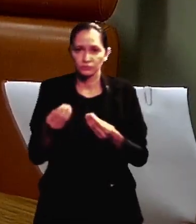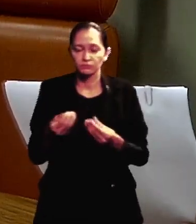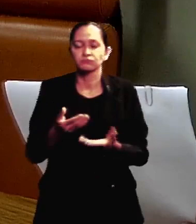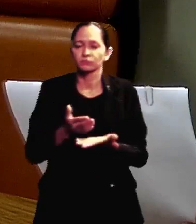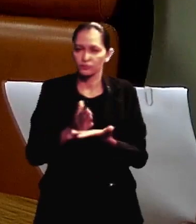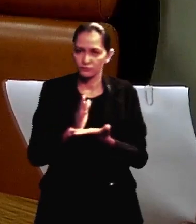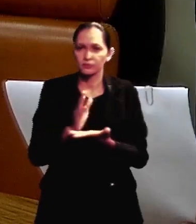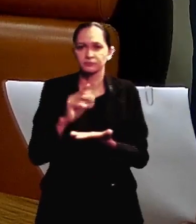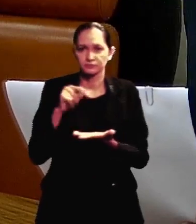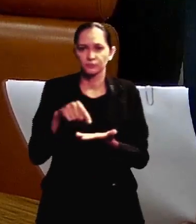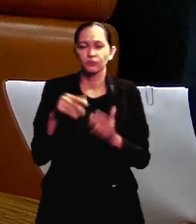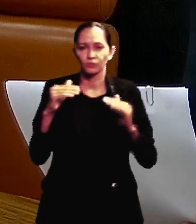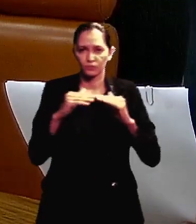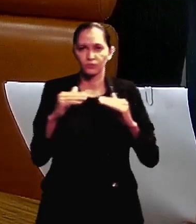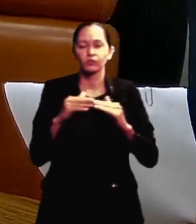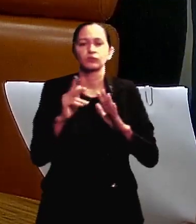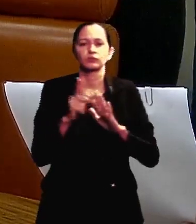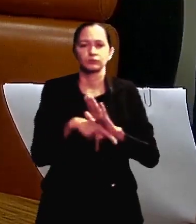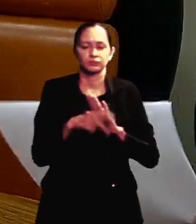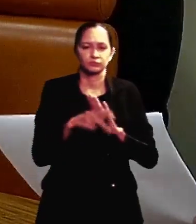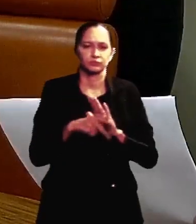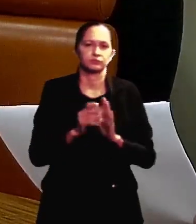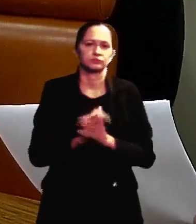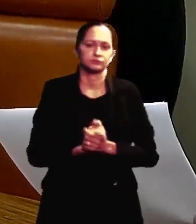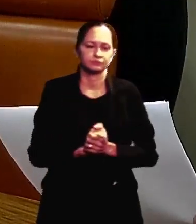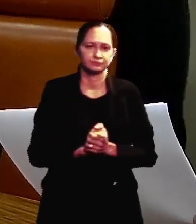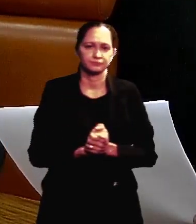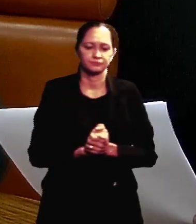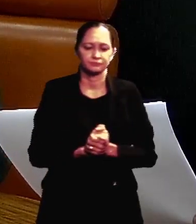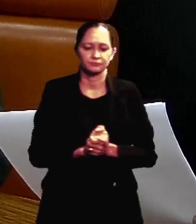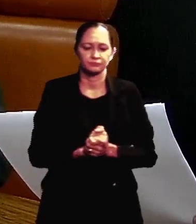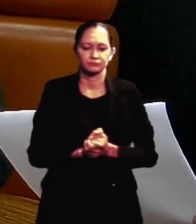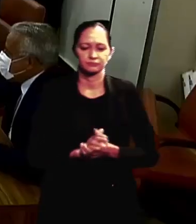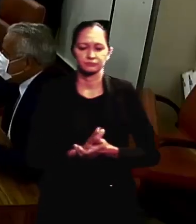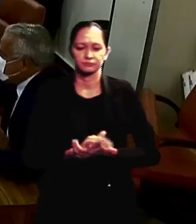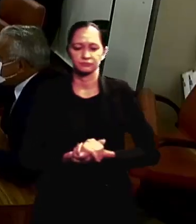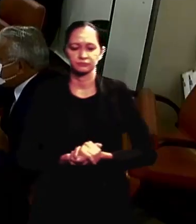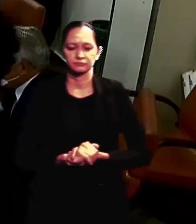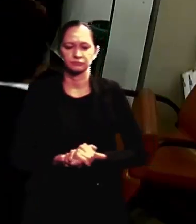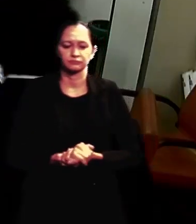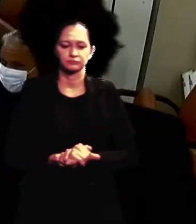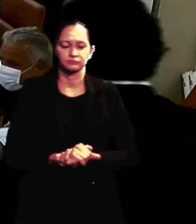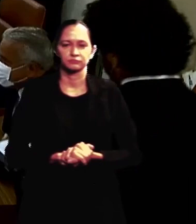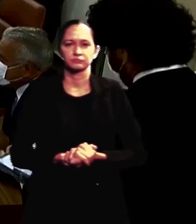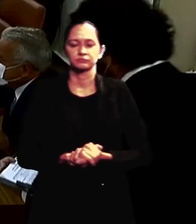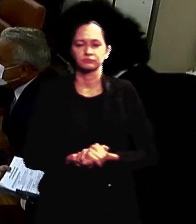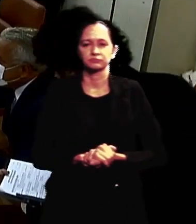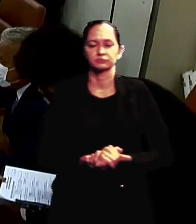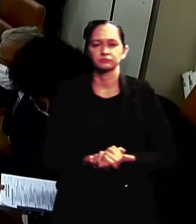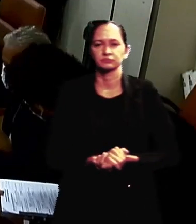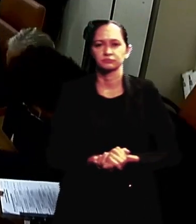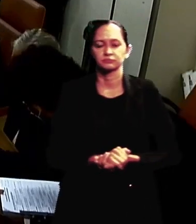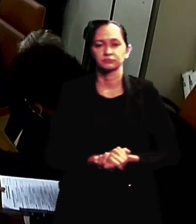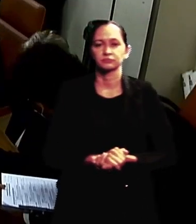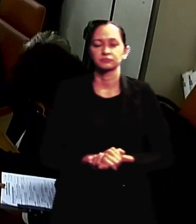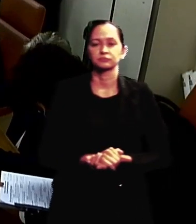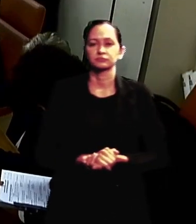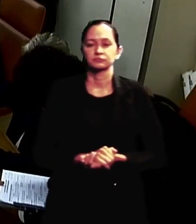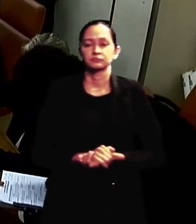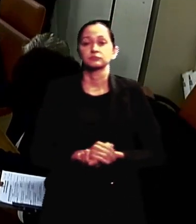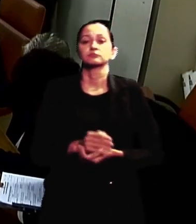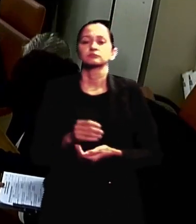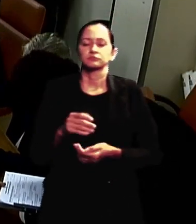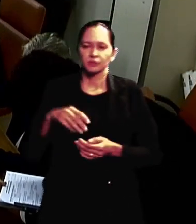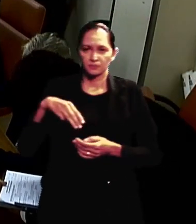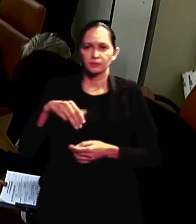pela aprovação da matéria e não pelo arquivamento como está. É isso que portanto, eu gostaria. Voto em separado, vereador Mauro Rubem,